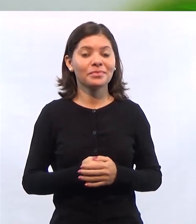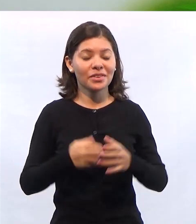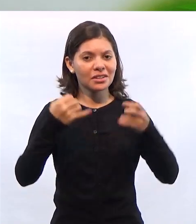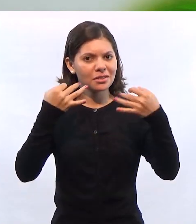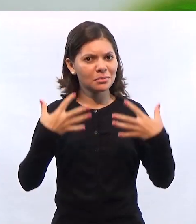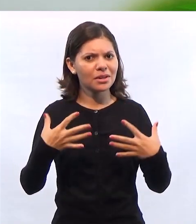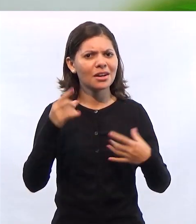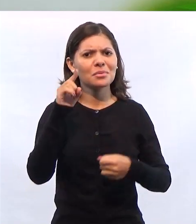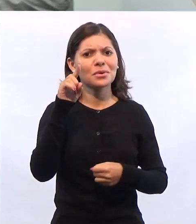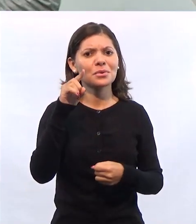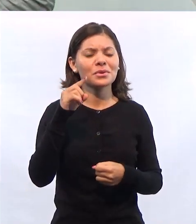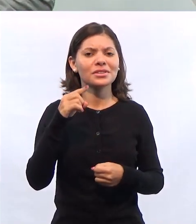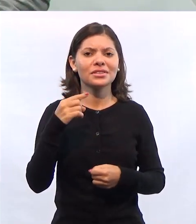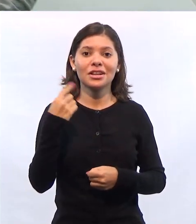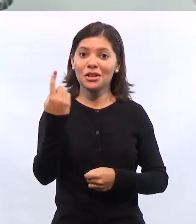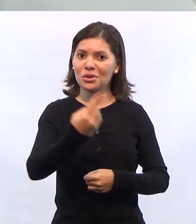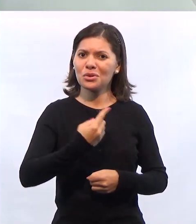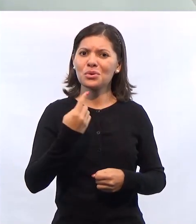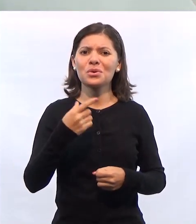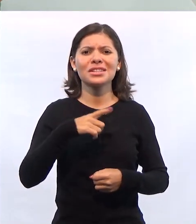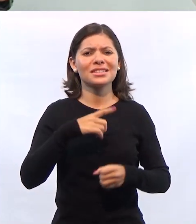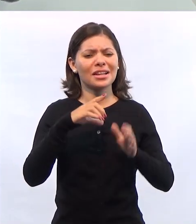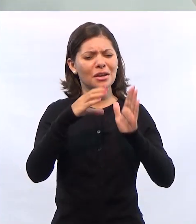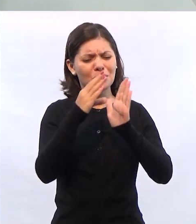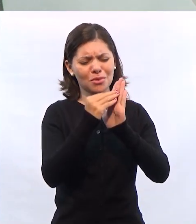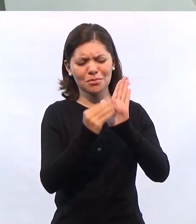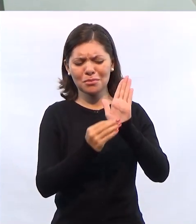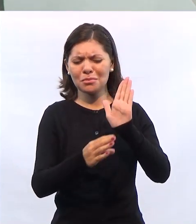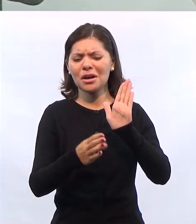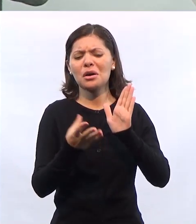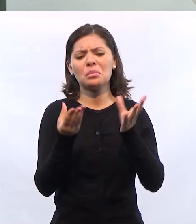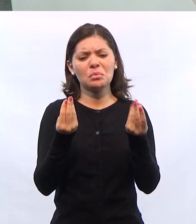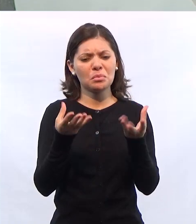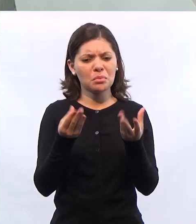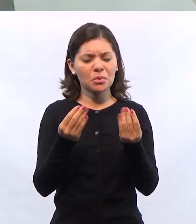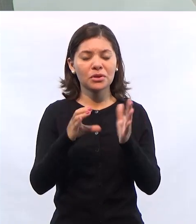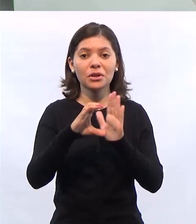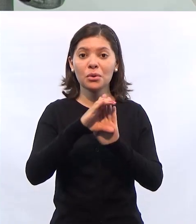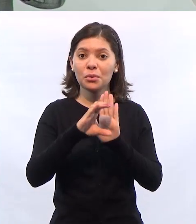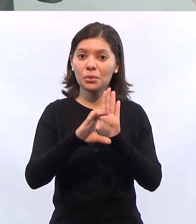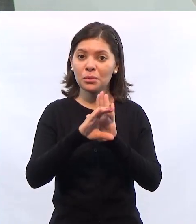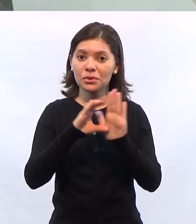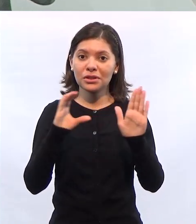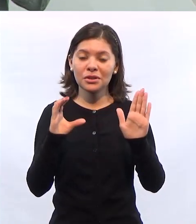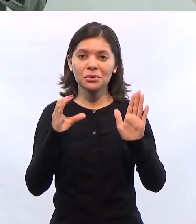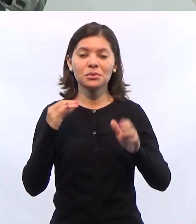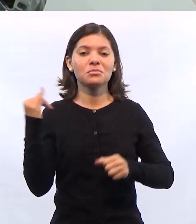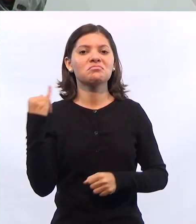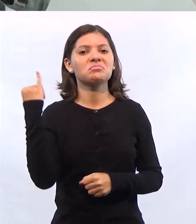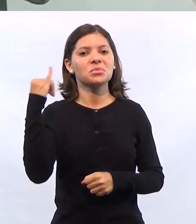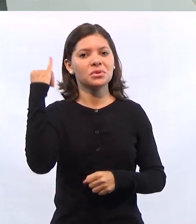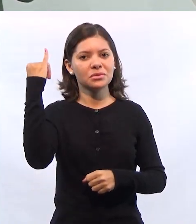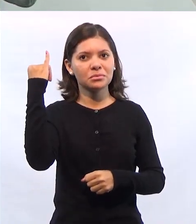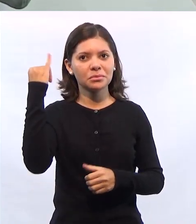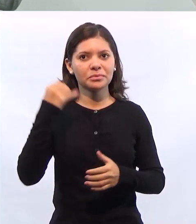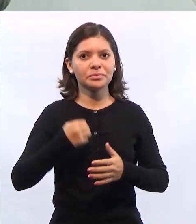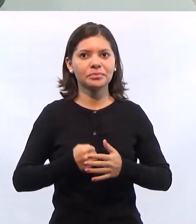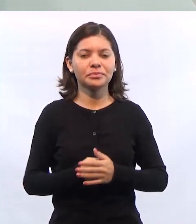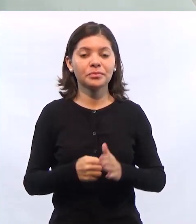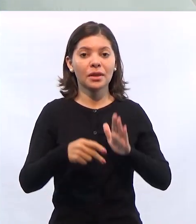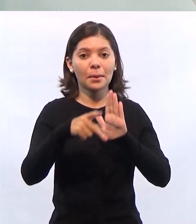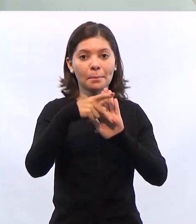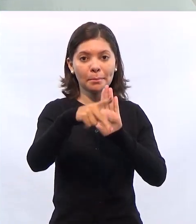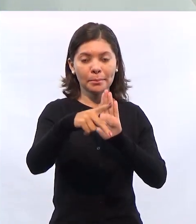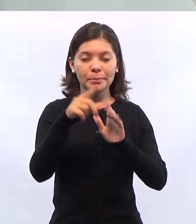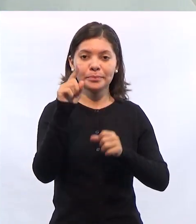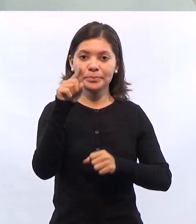coisa meu querido nós temos muito conteúdo para passar daqui para frente e é um conteúdo de extrema importância para o